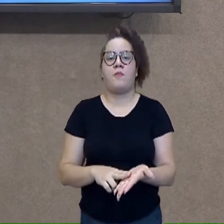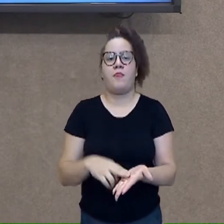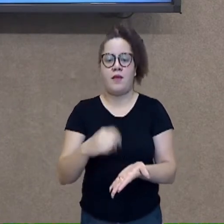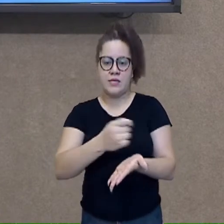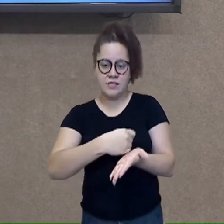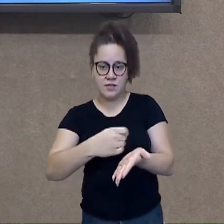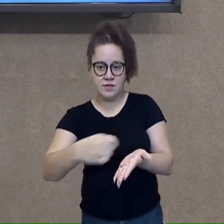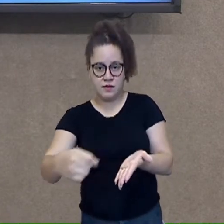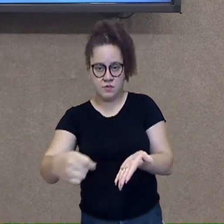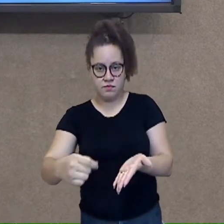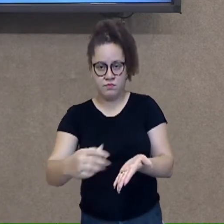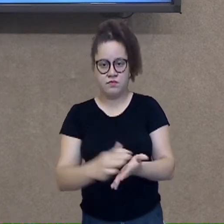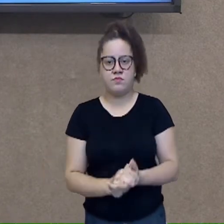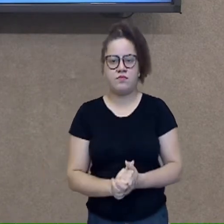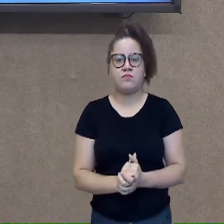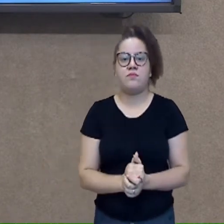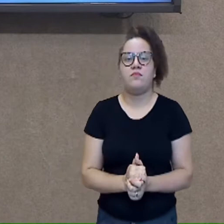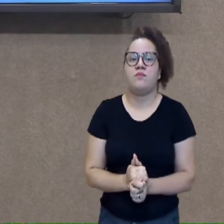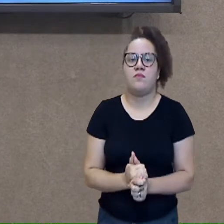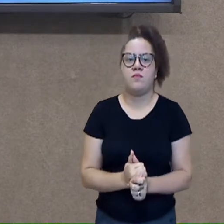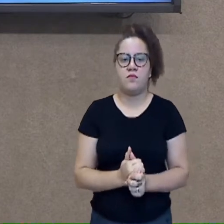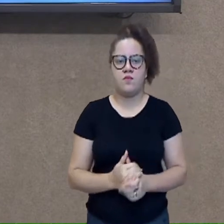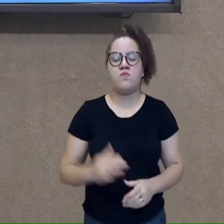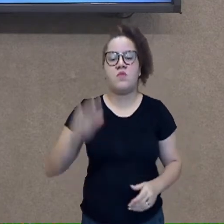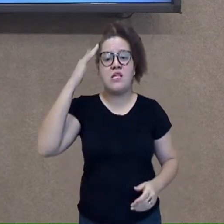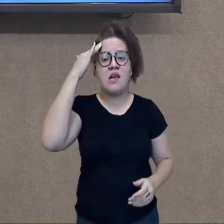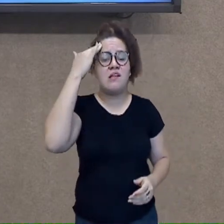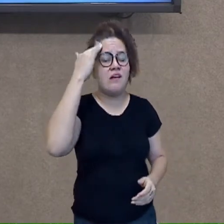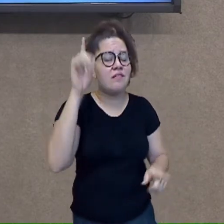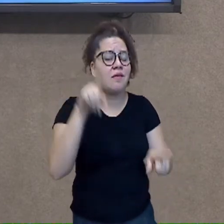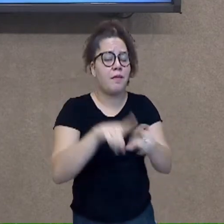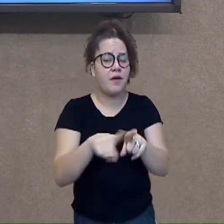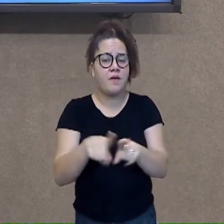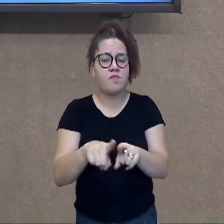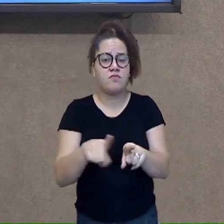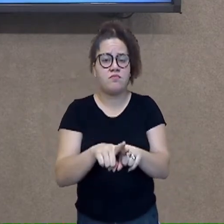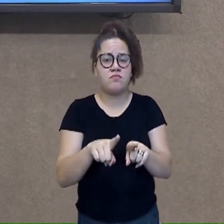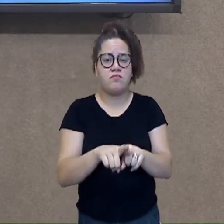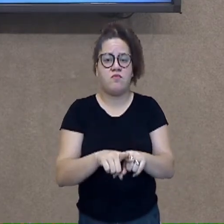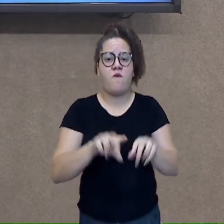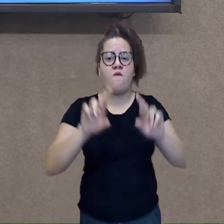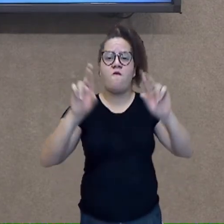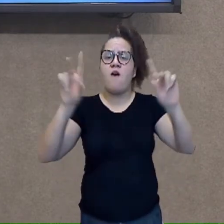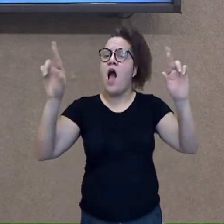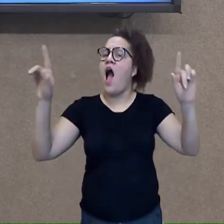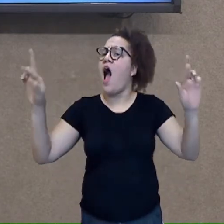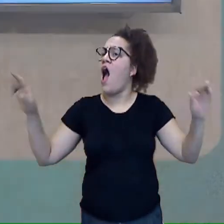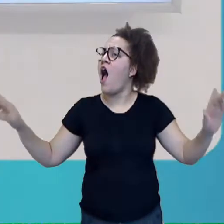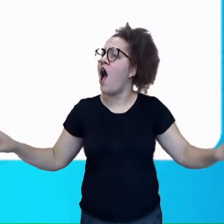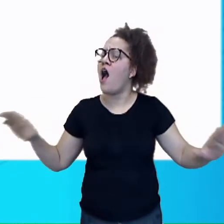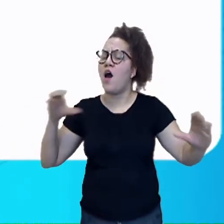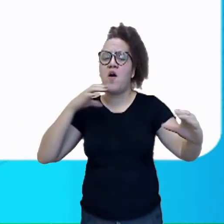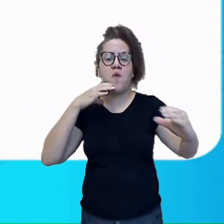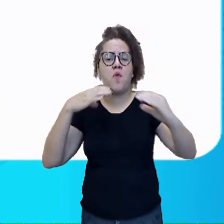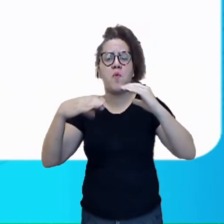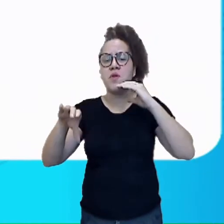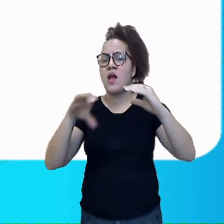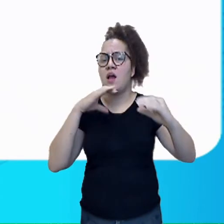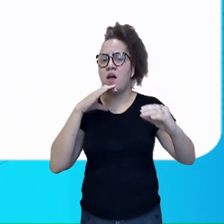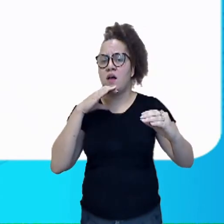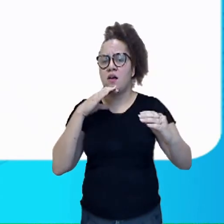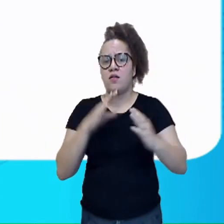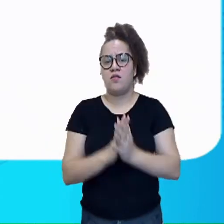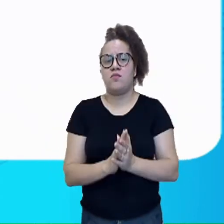de escrita. Precisamos de entender agora que existem tipos de meios de comunicação. São